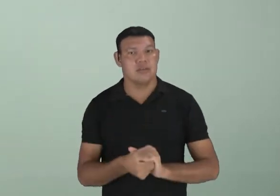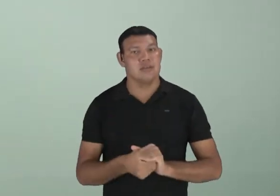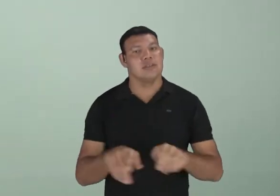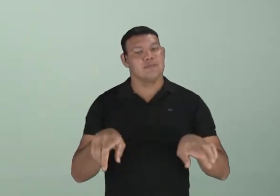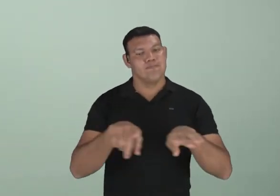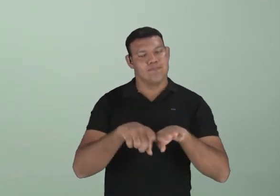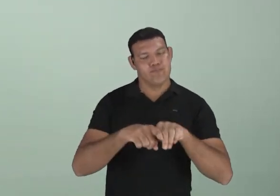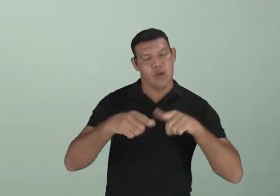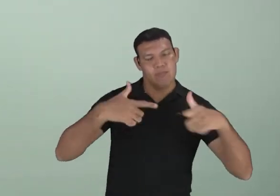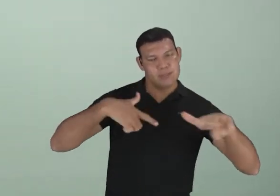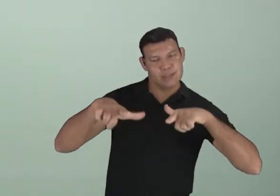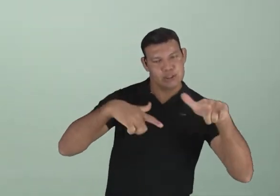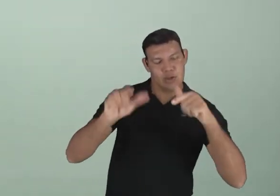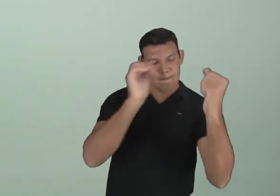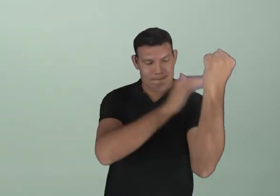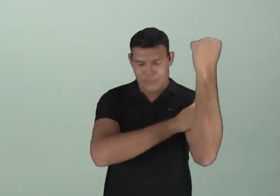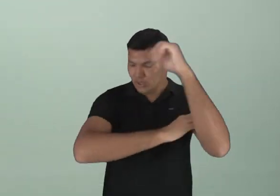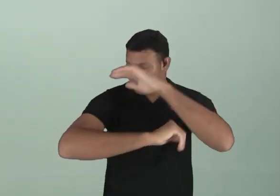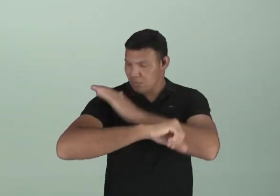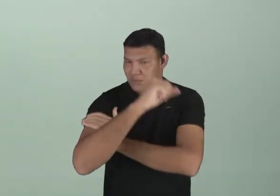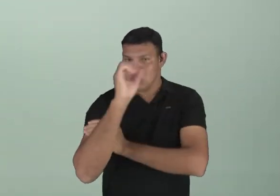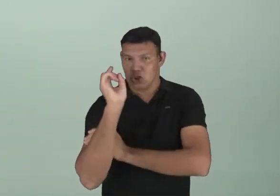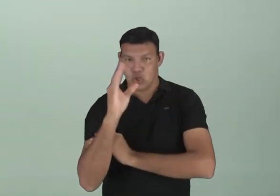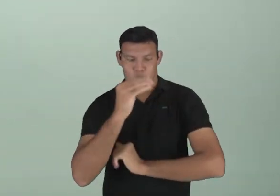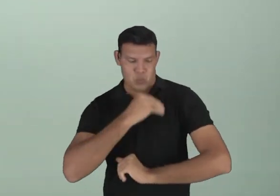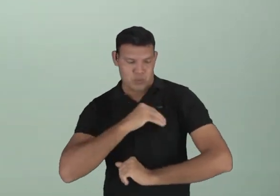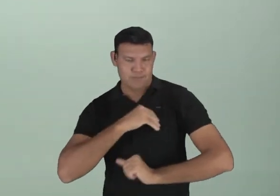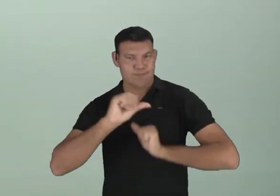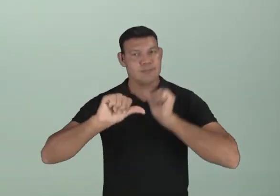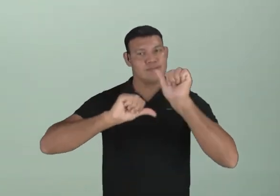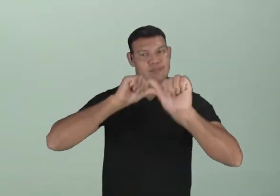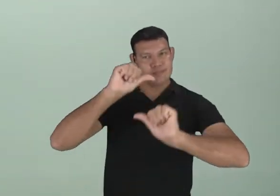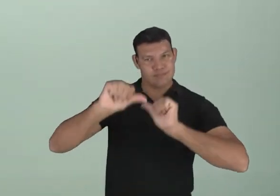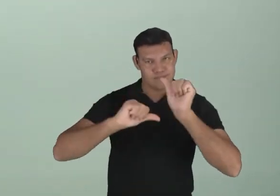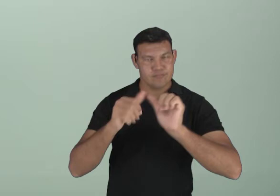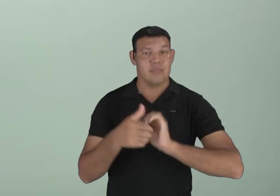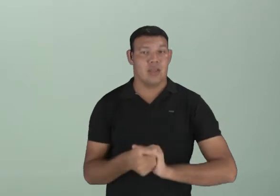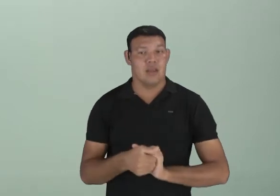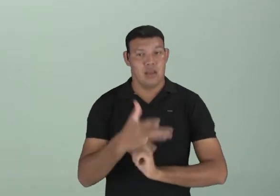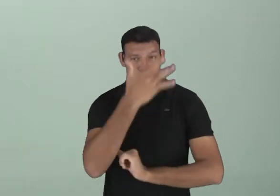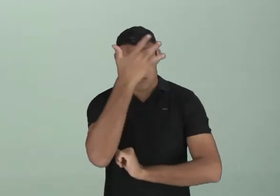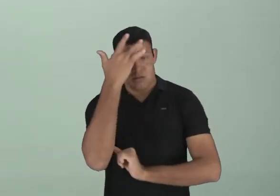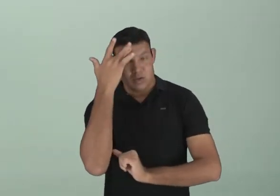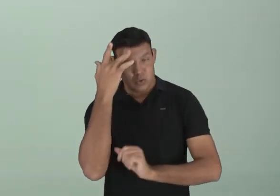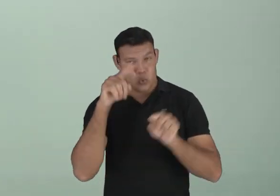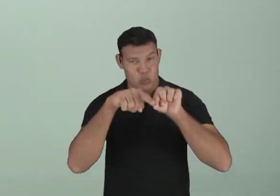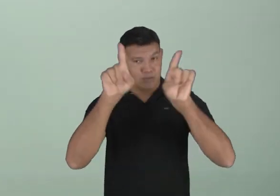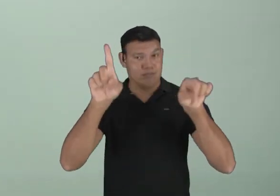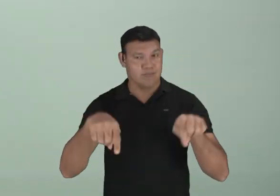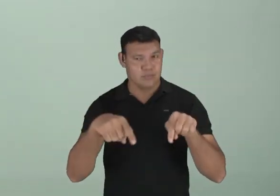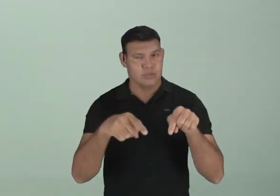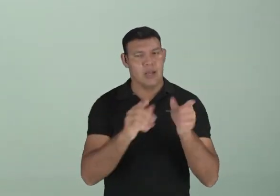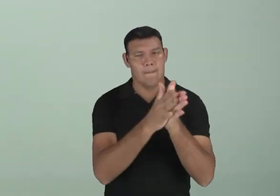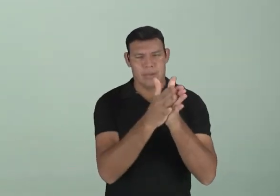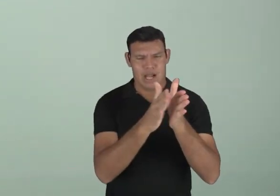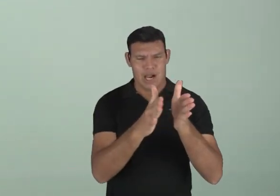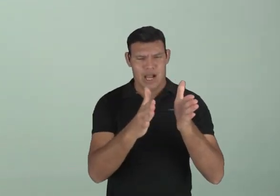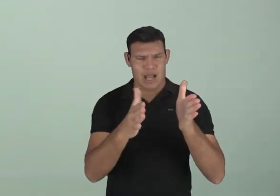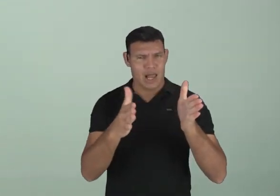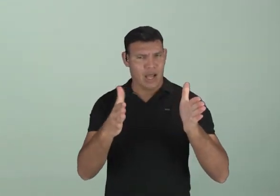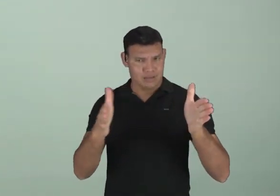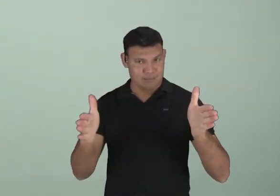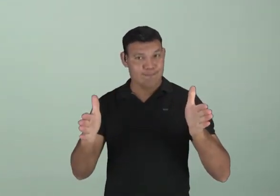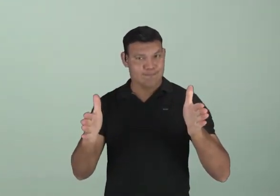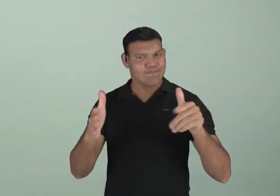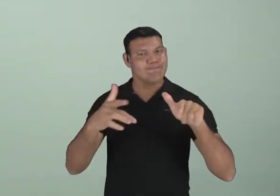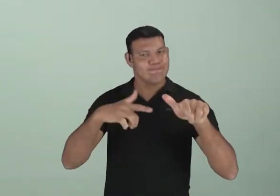mão de obra para vender em troca de um salário, é que o proletariado, ao longo do tempo, ou seja,